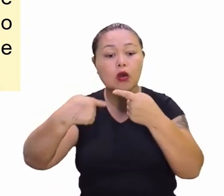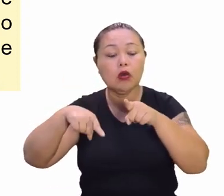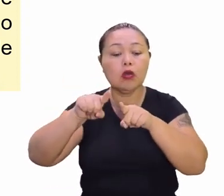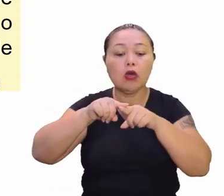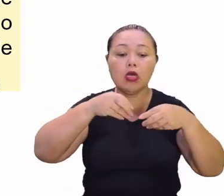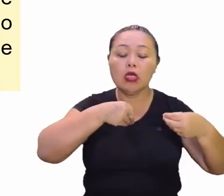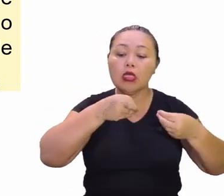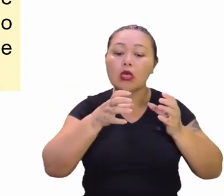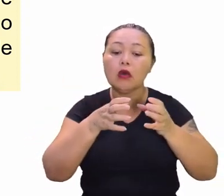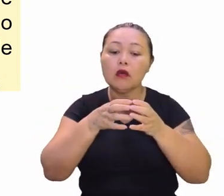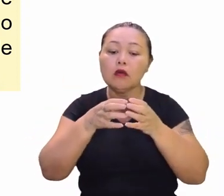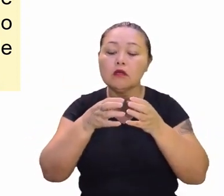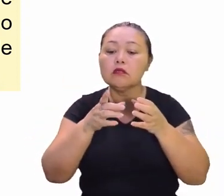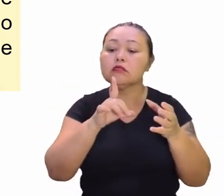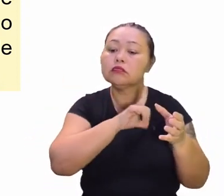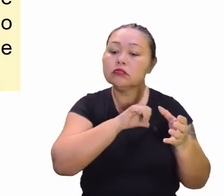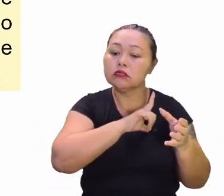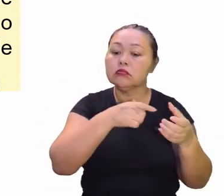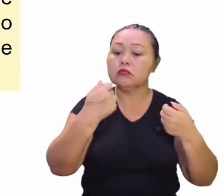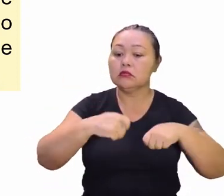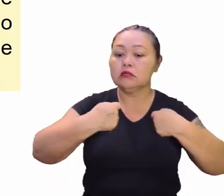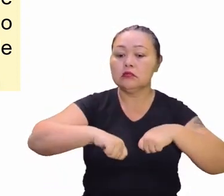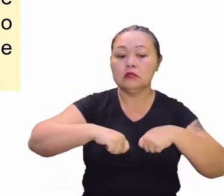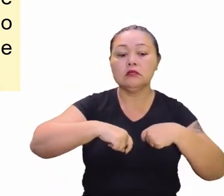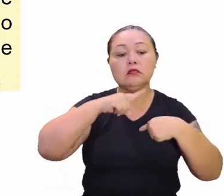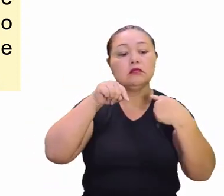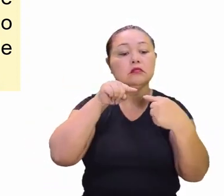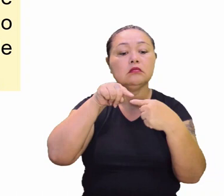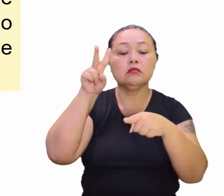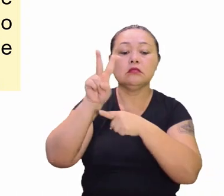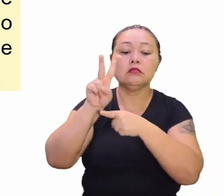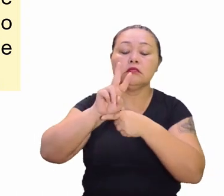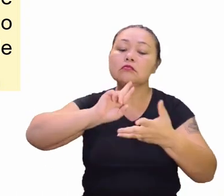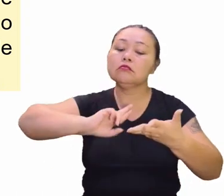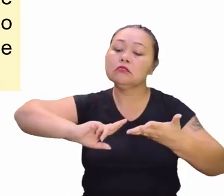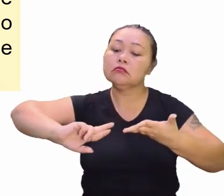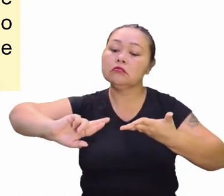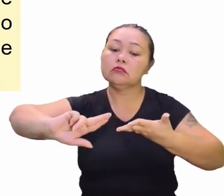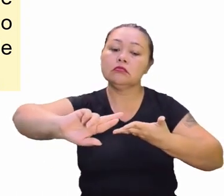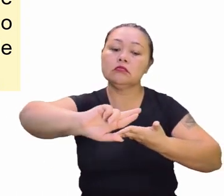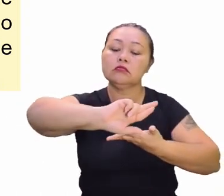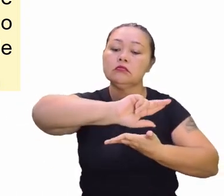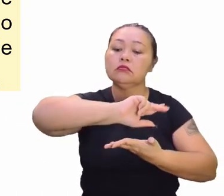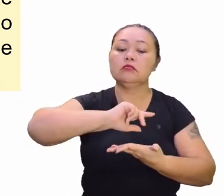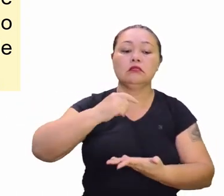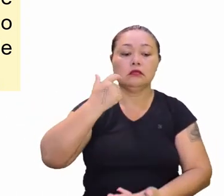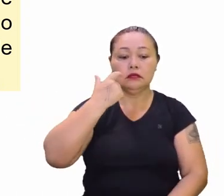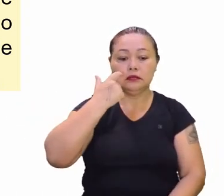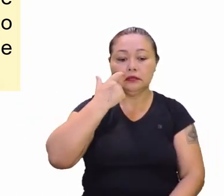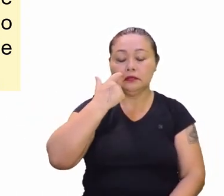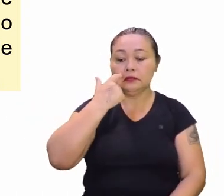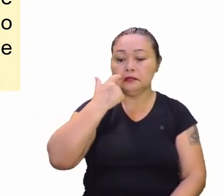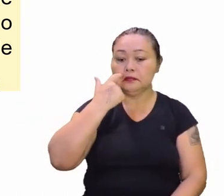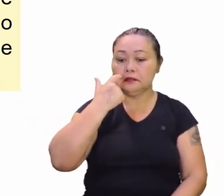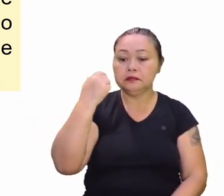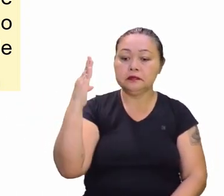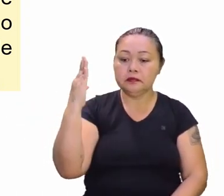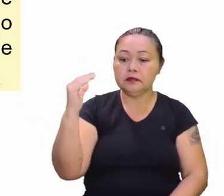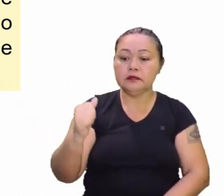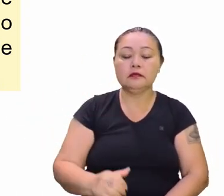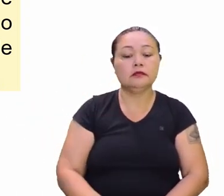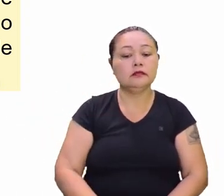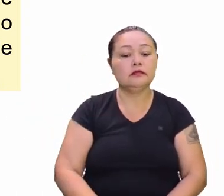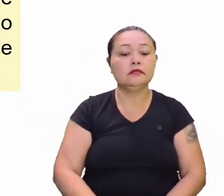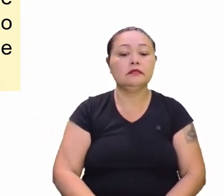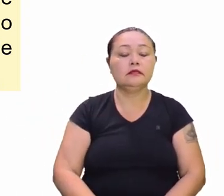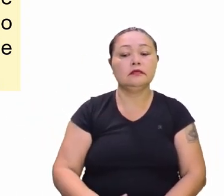das espécies que o exijam, a fim de preservar a diversidade